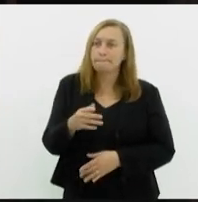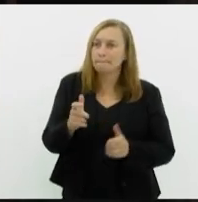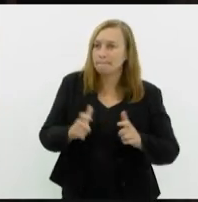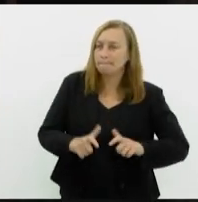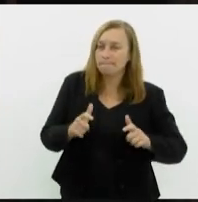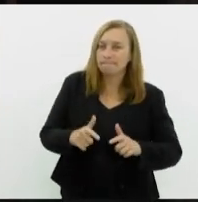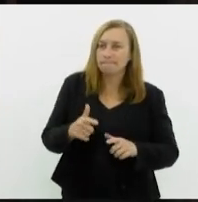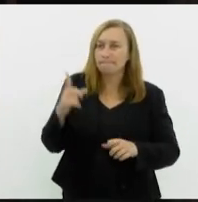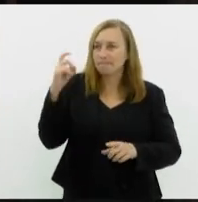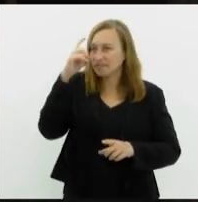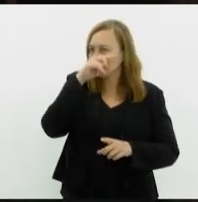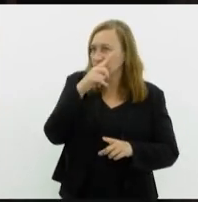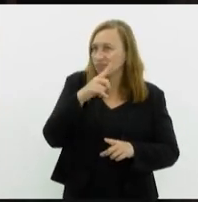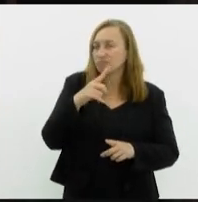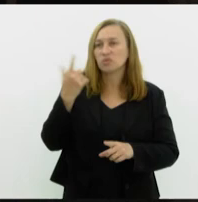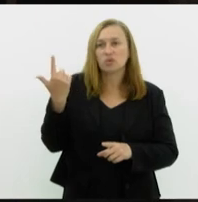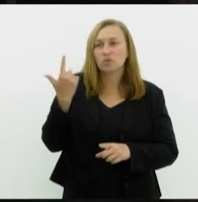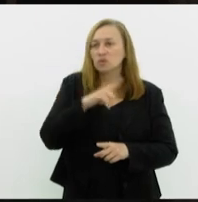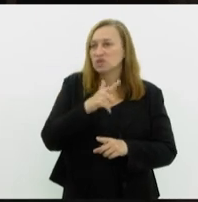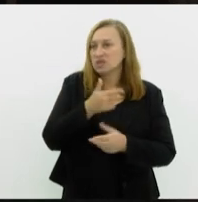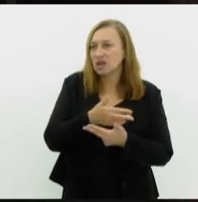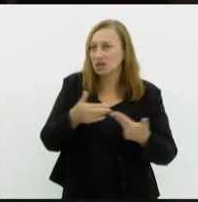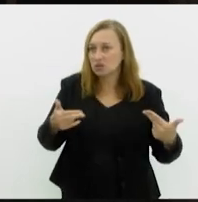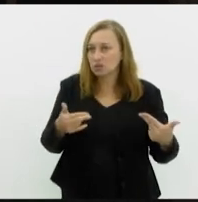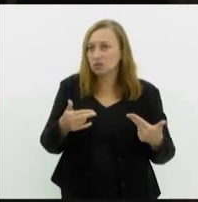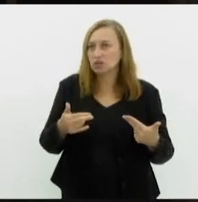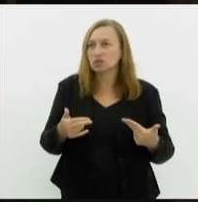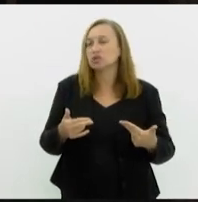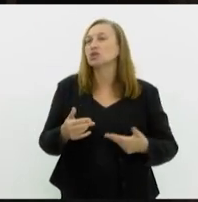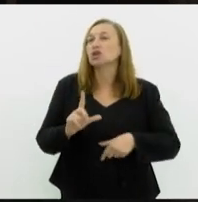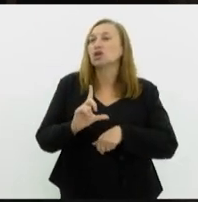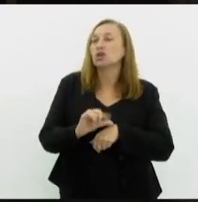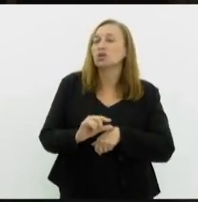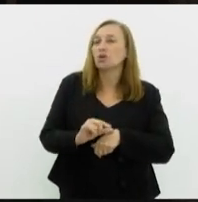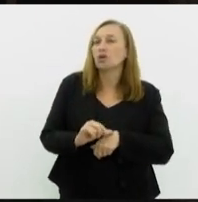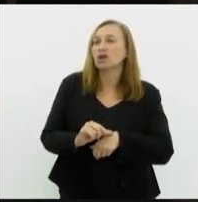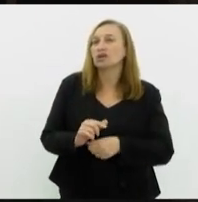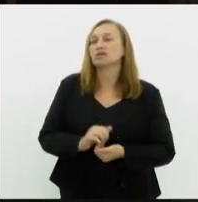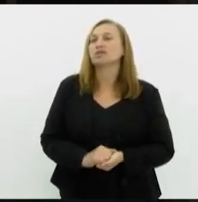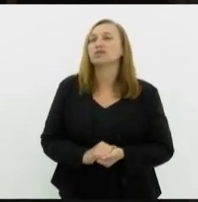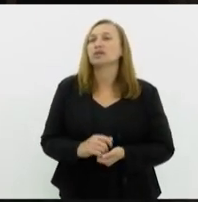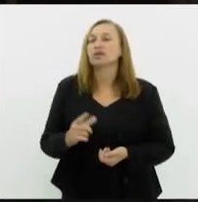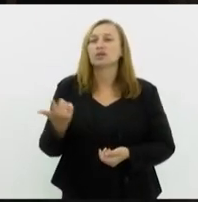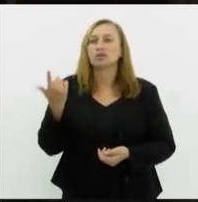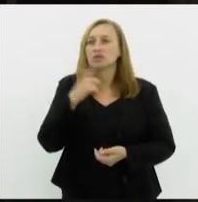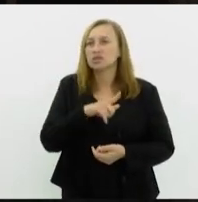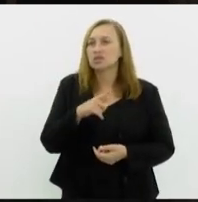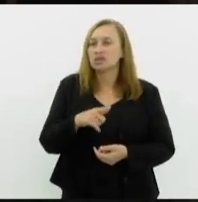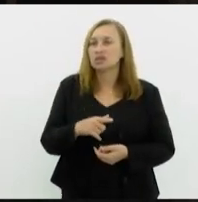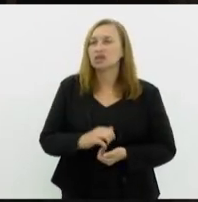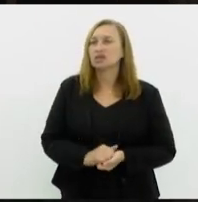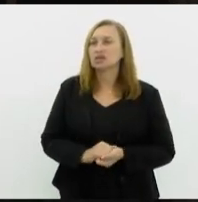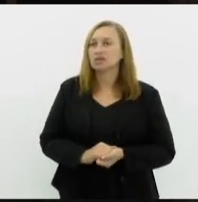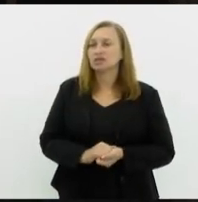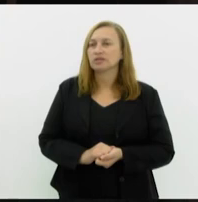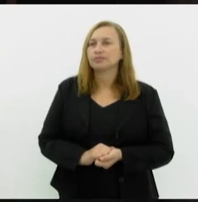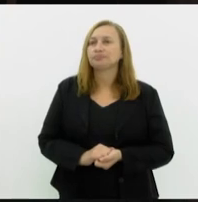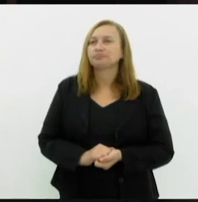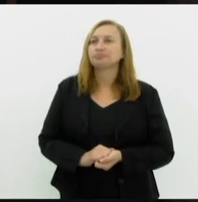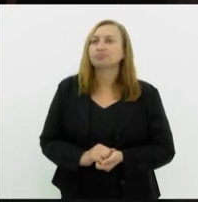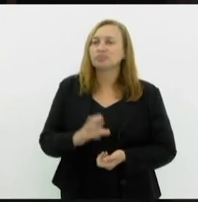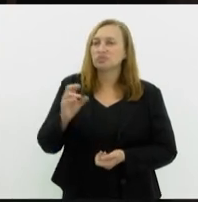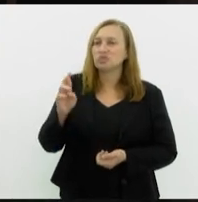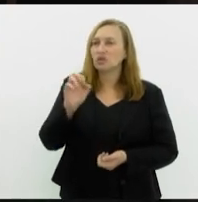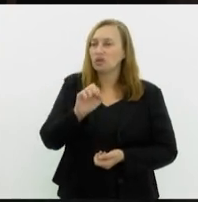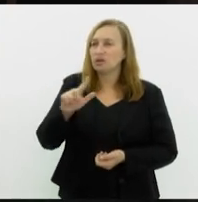Hoje Mangaratiba tem proez, Mangaratiba consegue manter um comandante no comando, atravessando comandos de coronel, de coronéis, e isso,